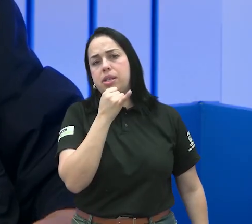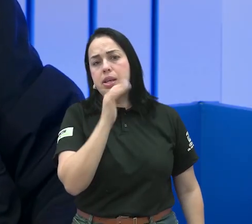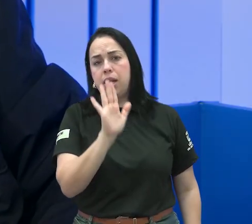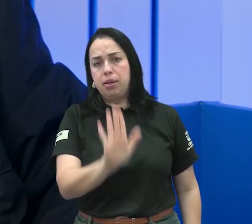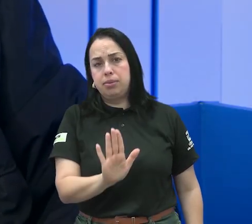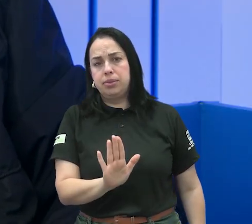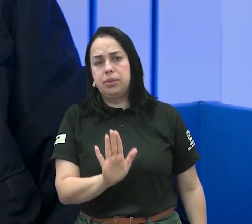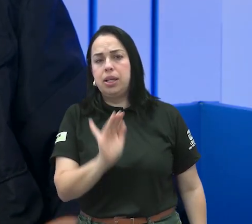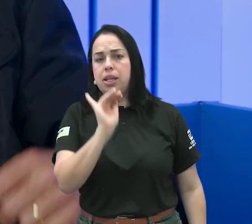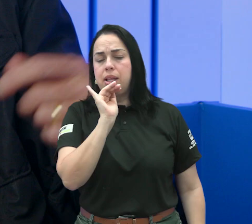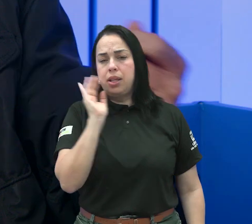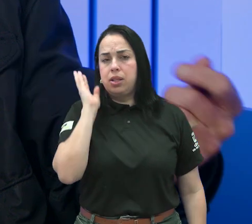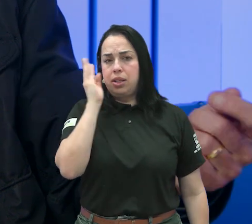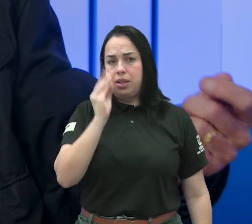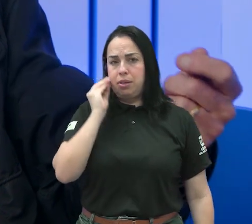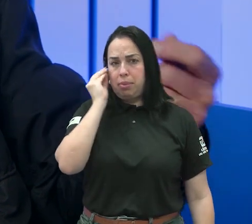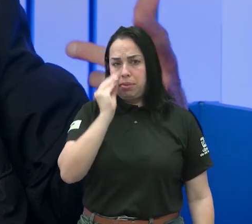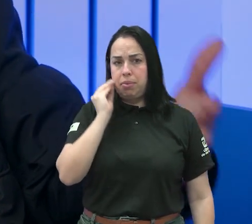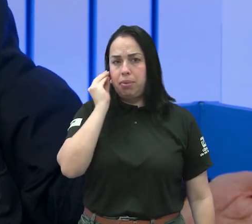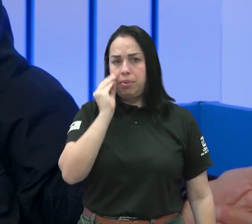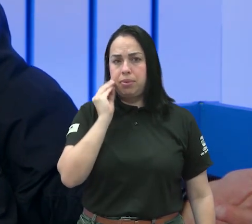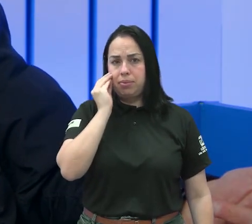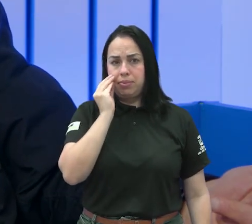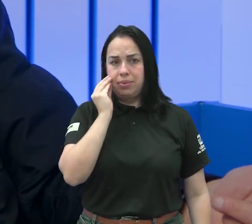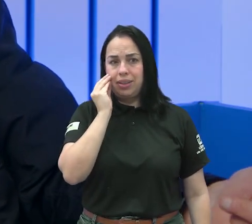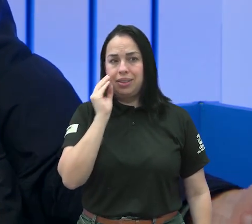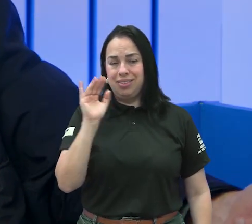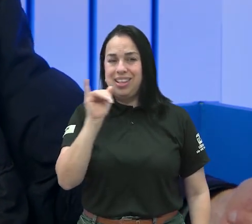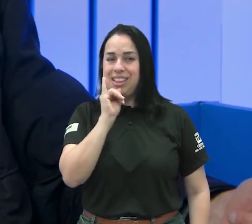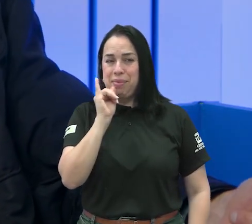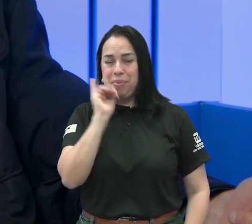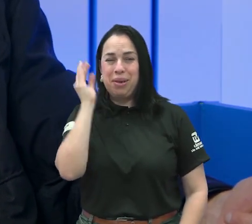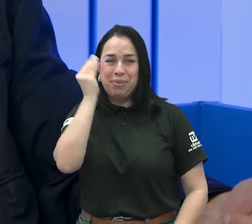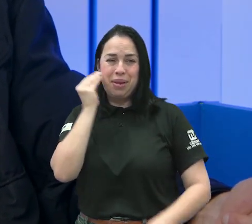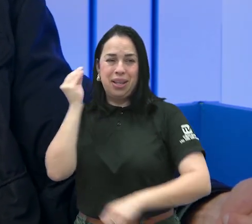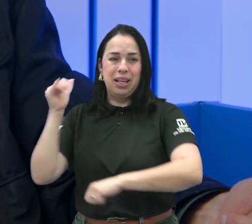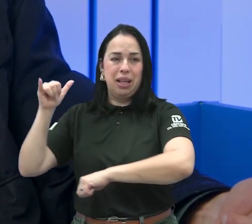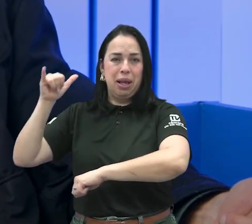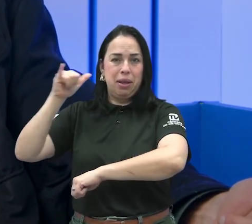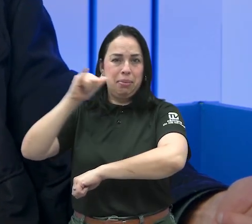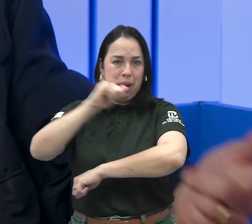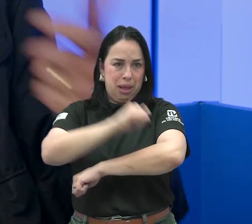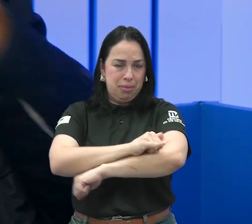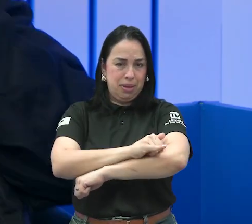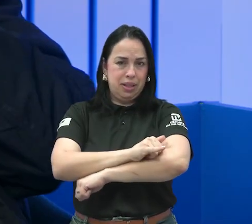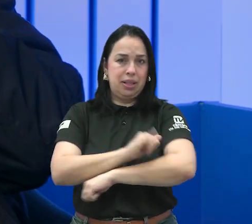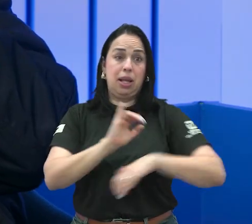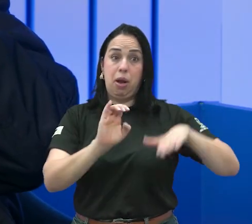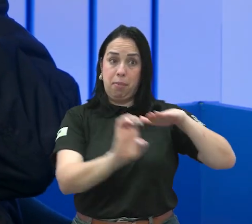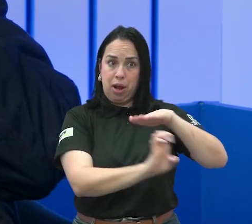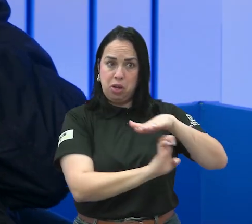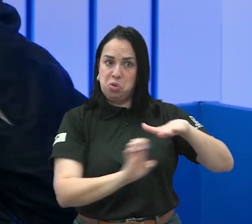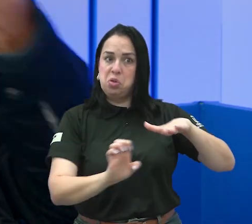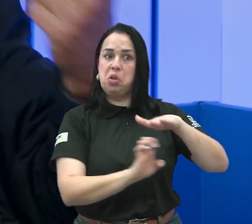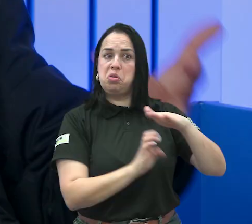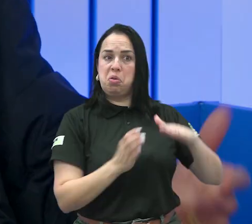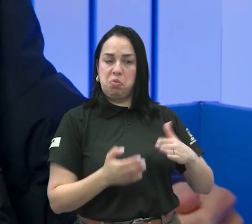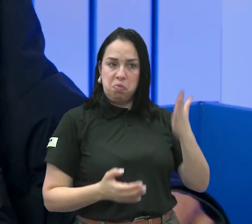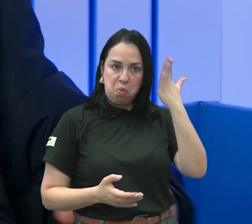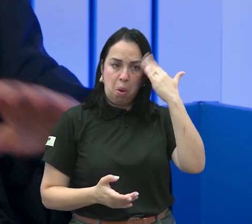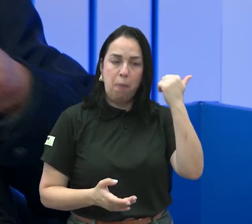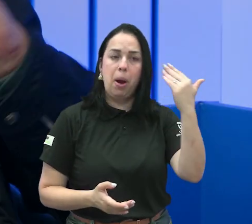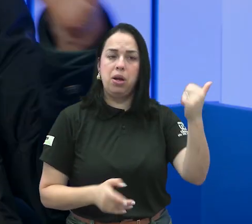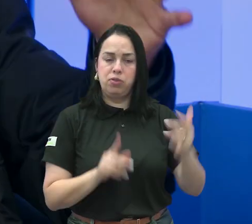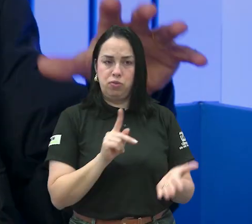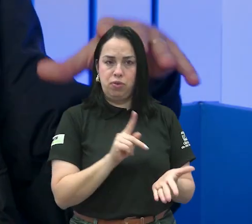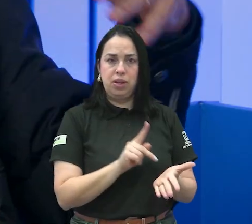exemplo de uma experiência exitosa, que é o caso da Embraer, né? A Embraer é uma grande indústria da área de tecnologia